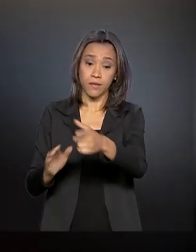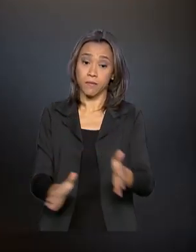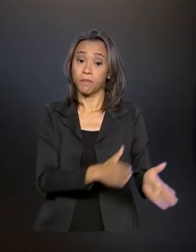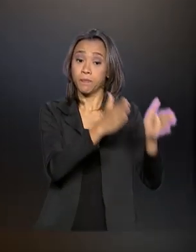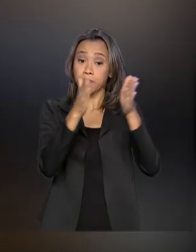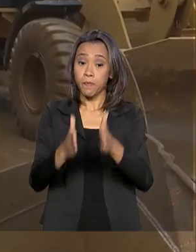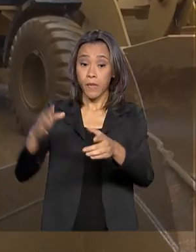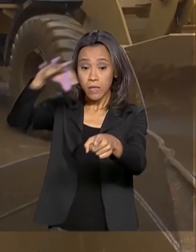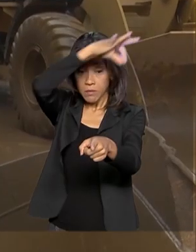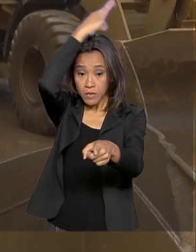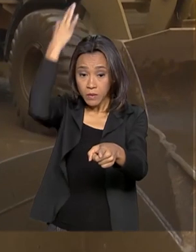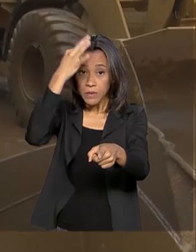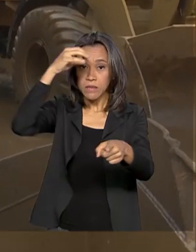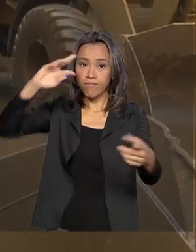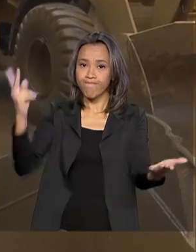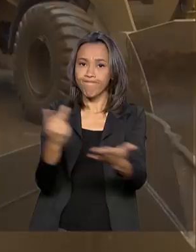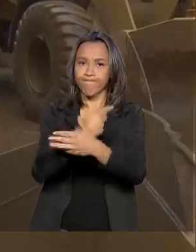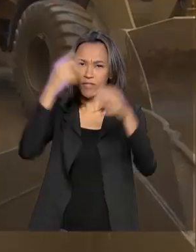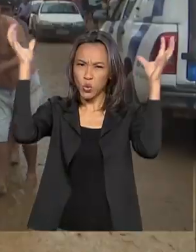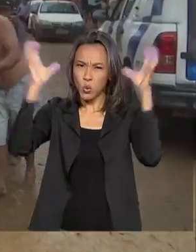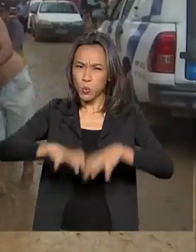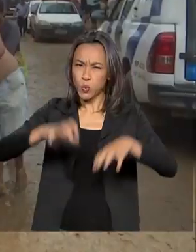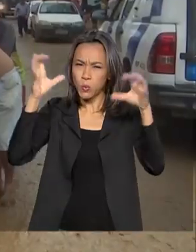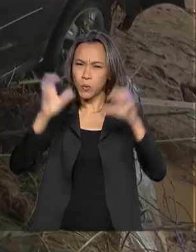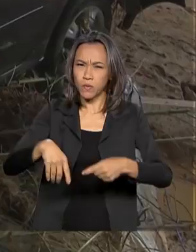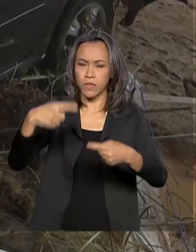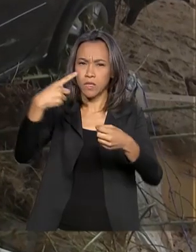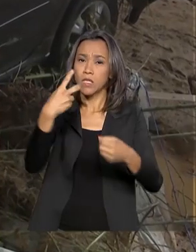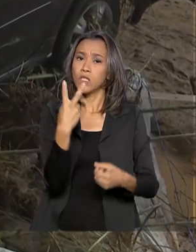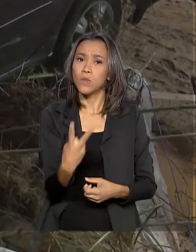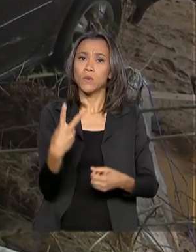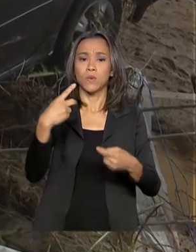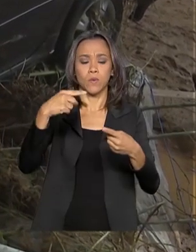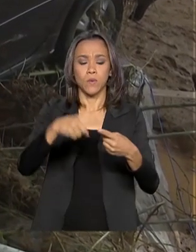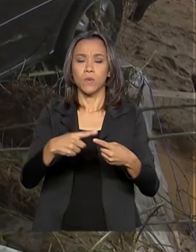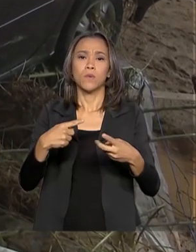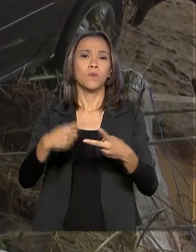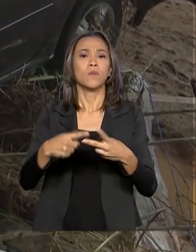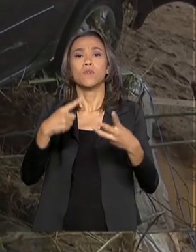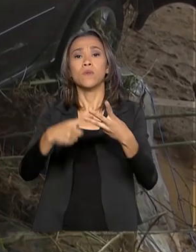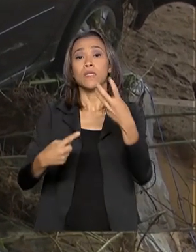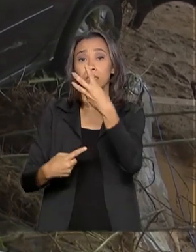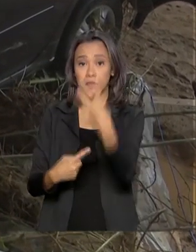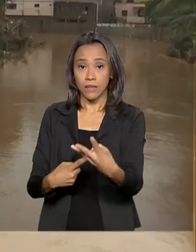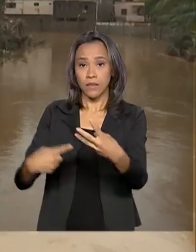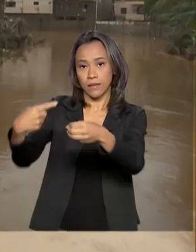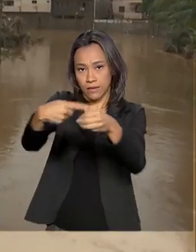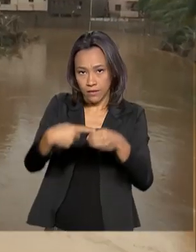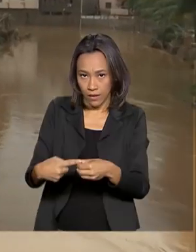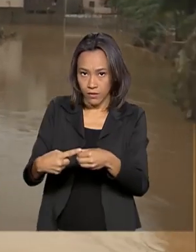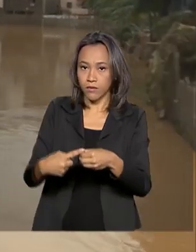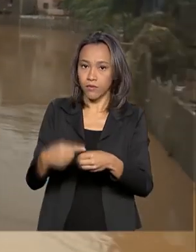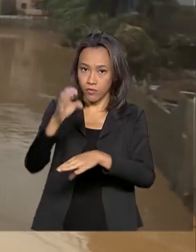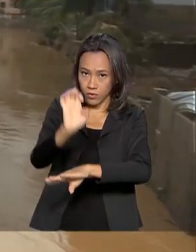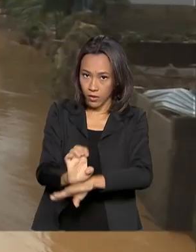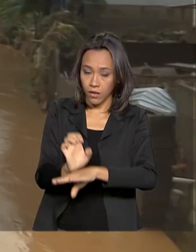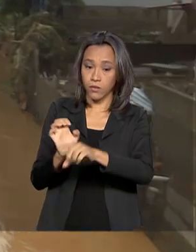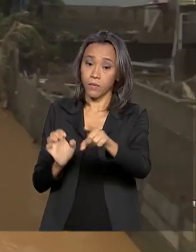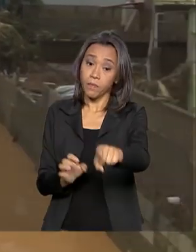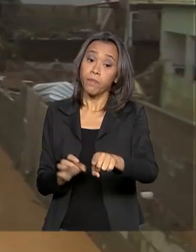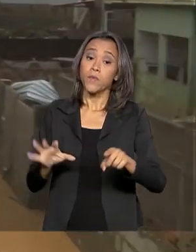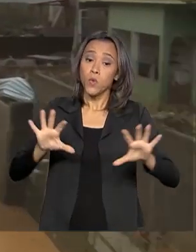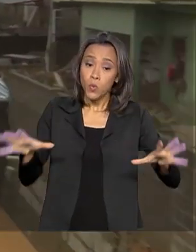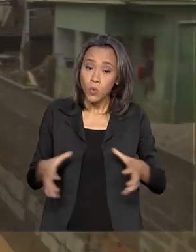destruição nos municípios de alfredo chaves e cunha rio novo do sul e vargem alta equipes da defesa civil